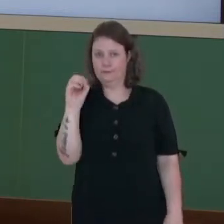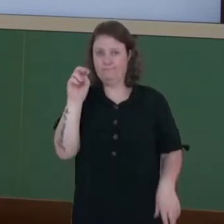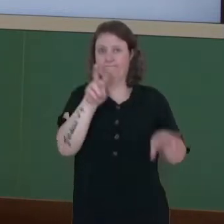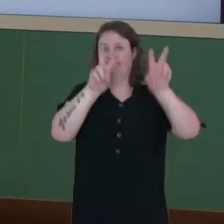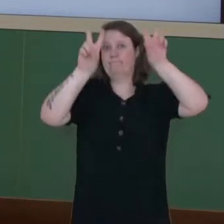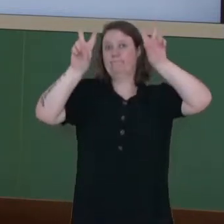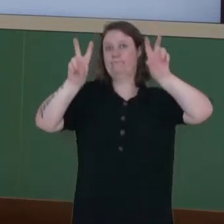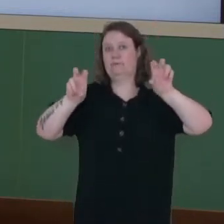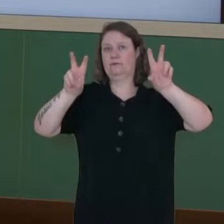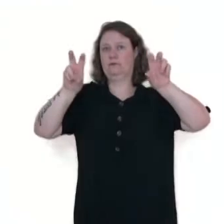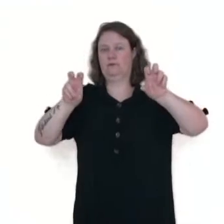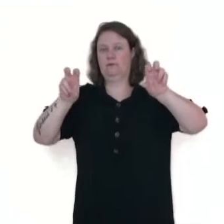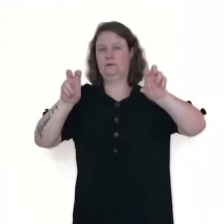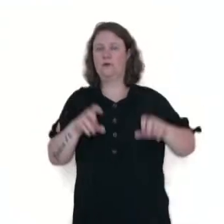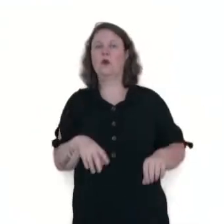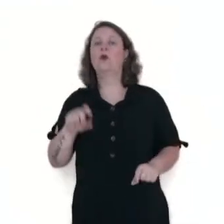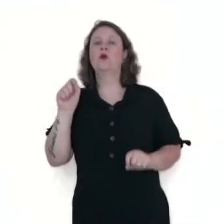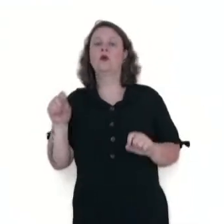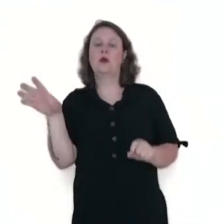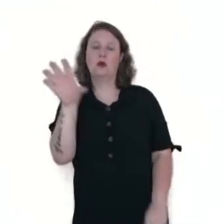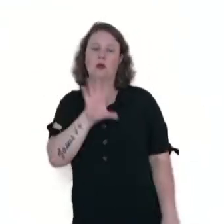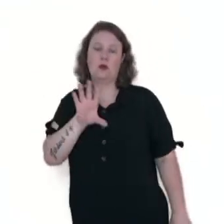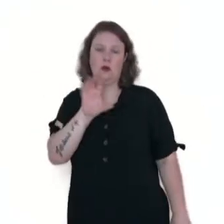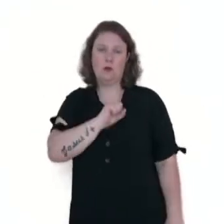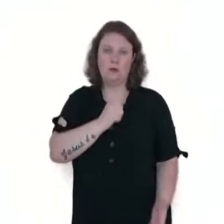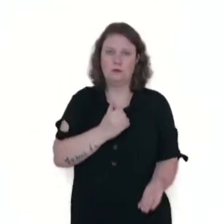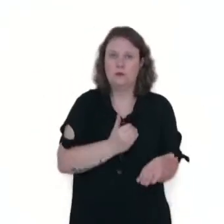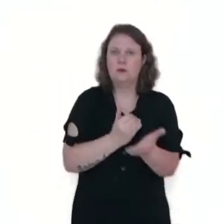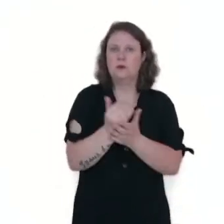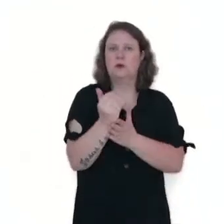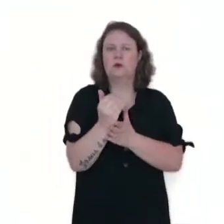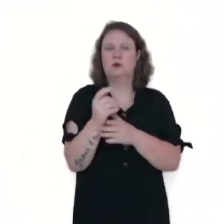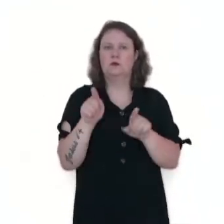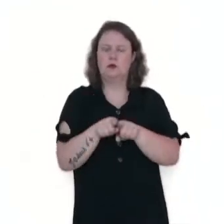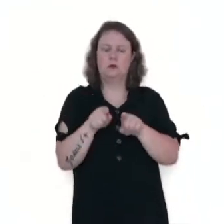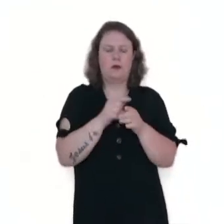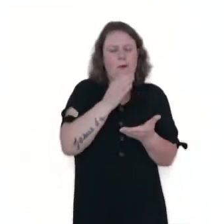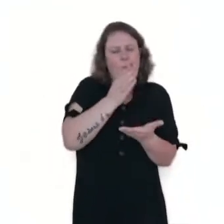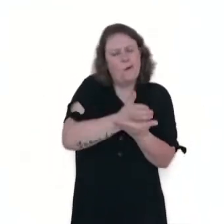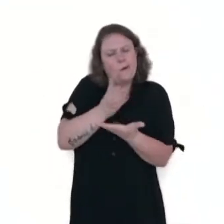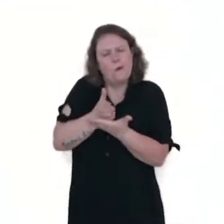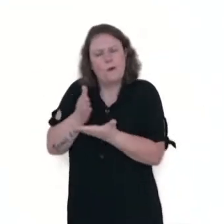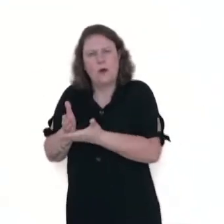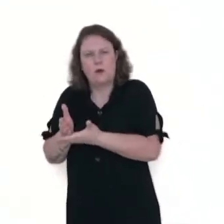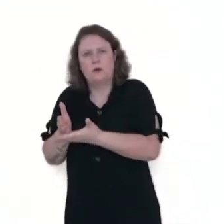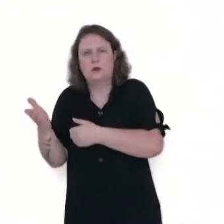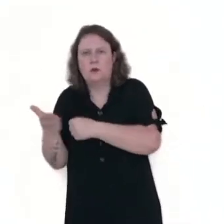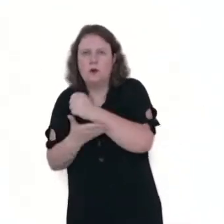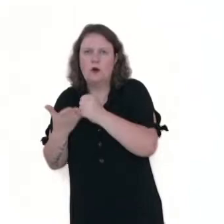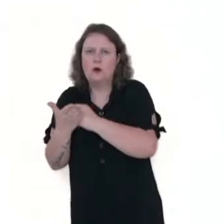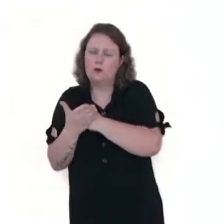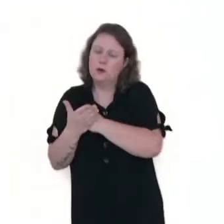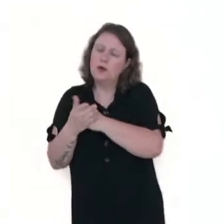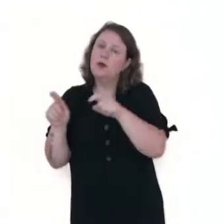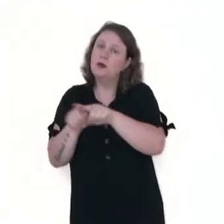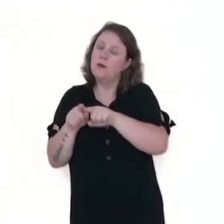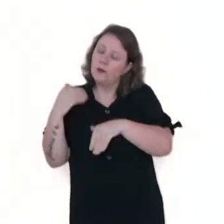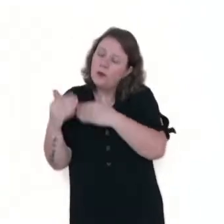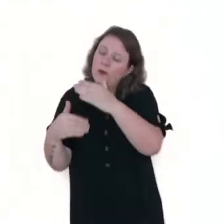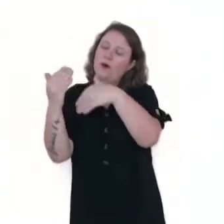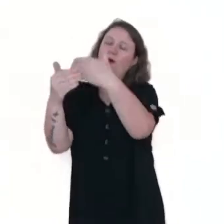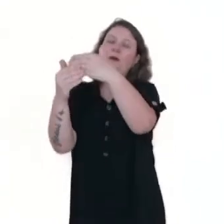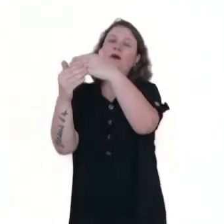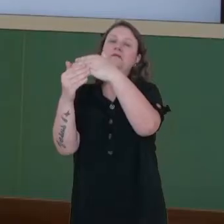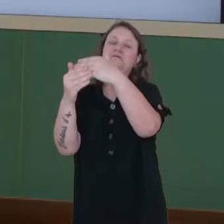positivista era o amor por princípio e a ordem por base. O progresso por fim. E daí nós